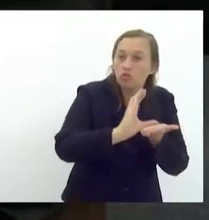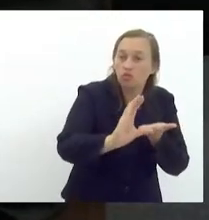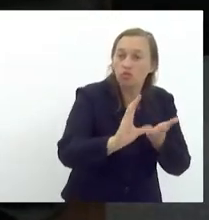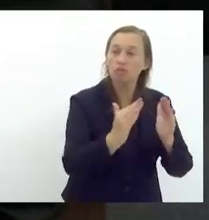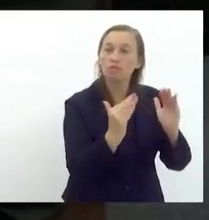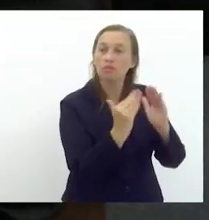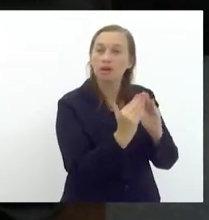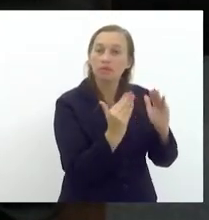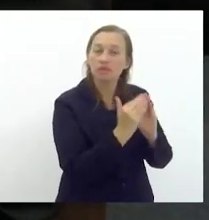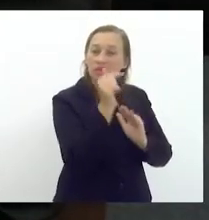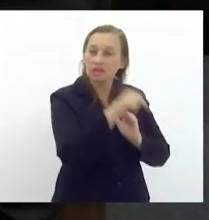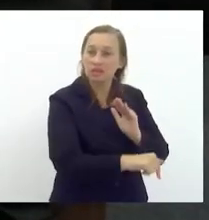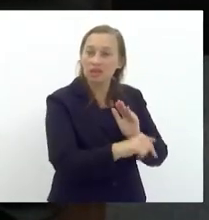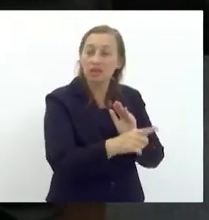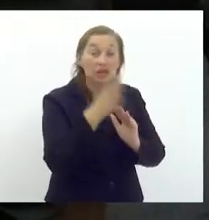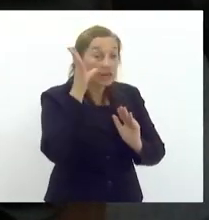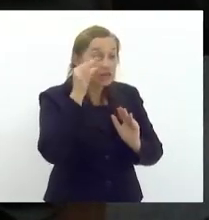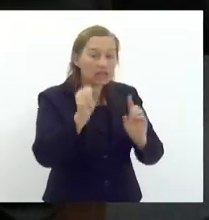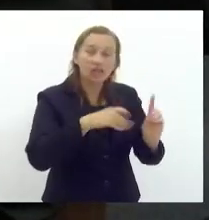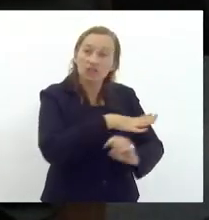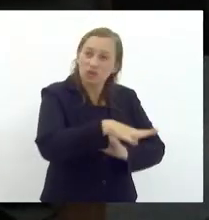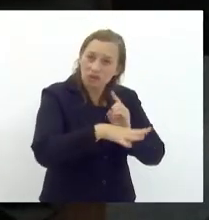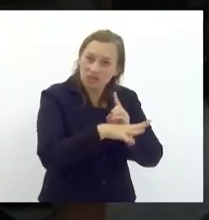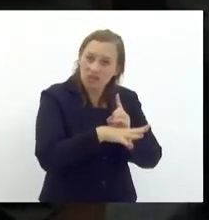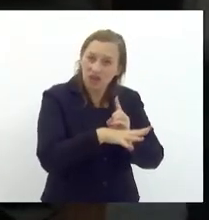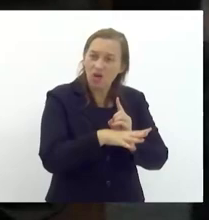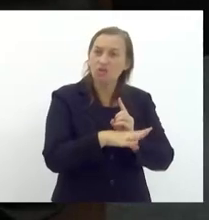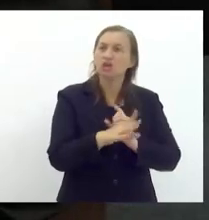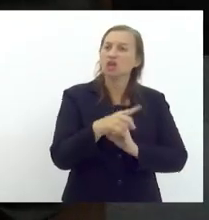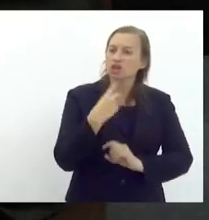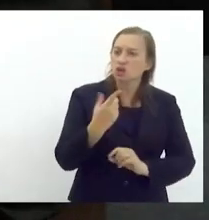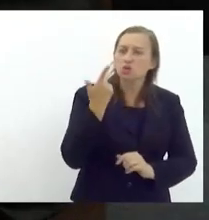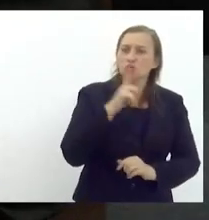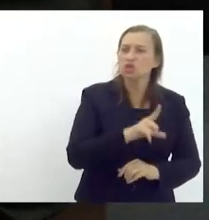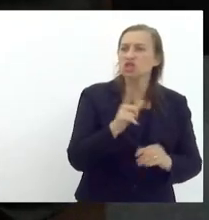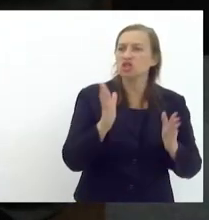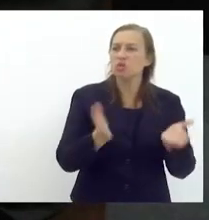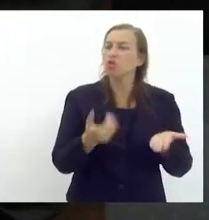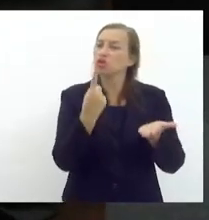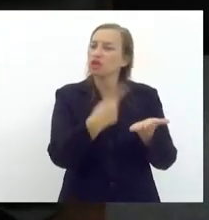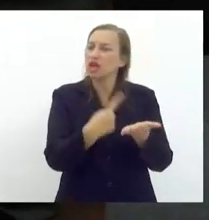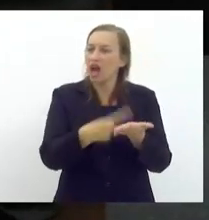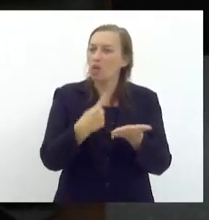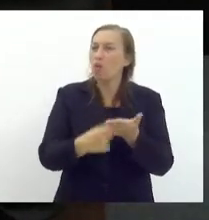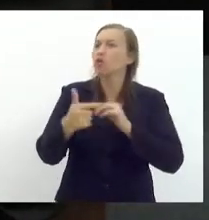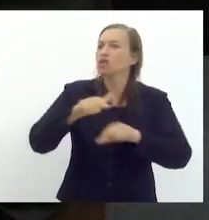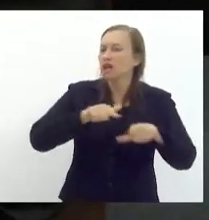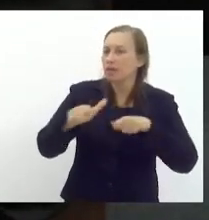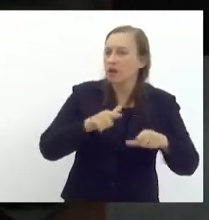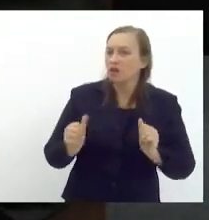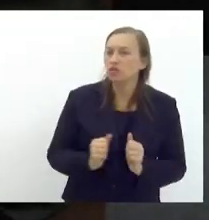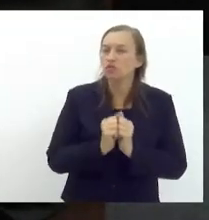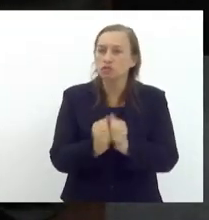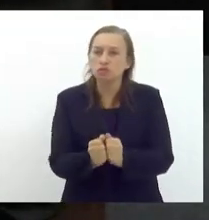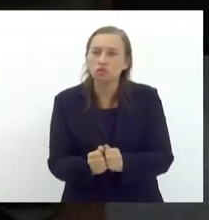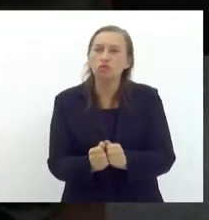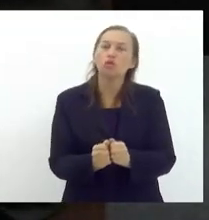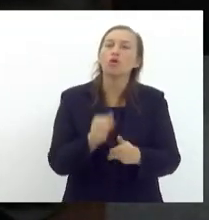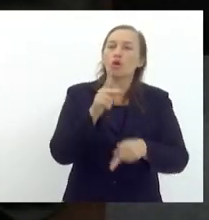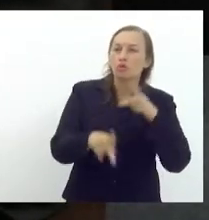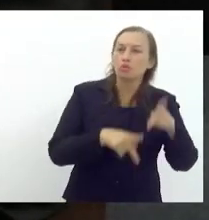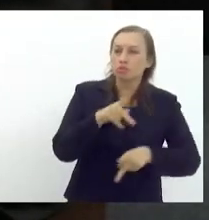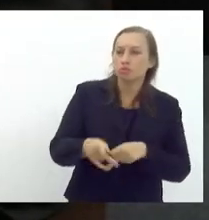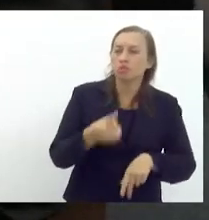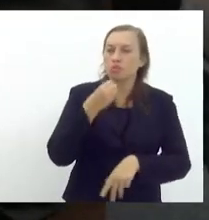habitação aqui moradia de interesse social que foi aquilo que nós conseguimos em acordo trabalhando continuamente para o bem da população